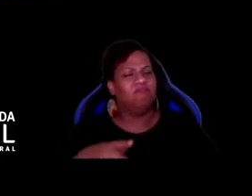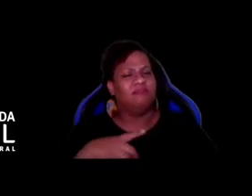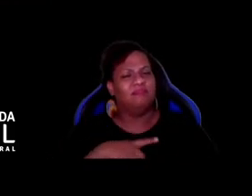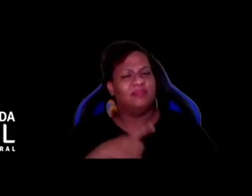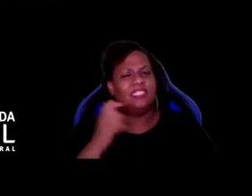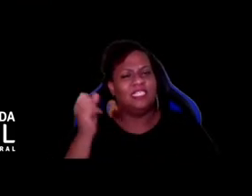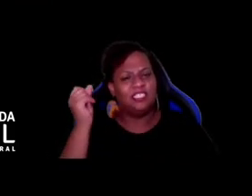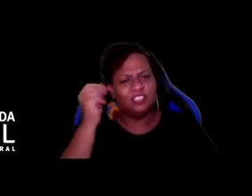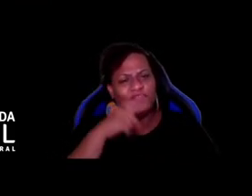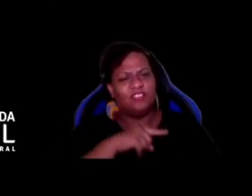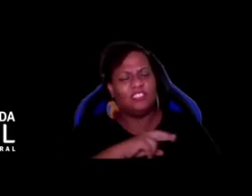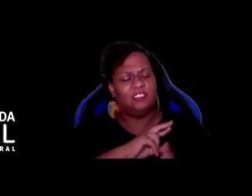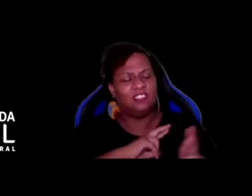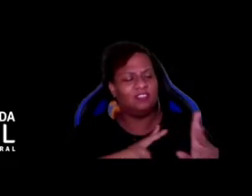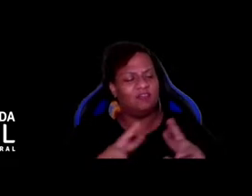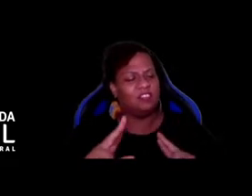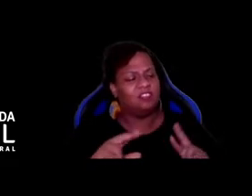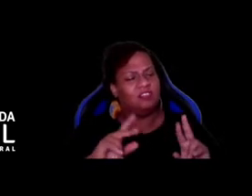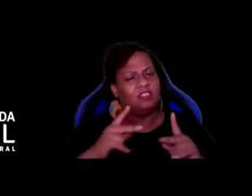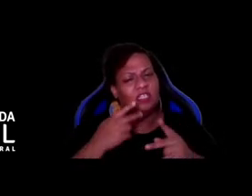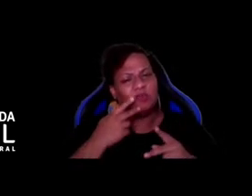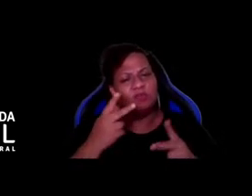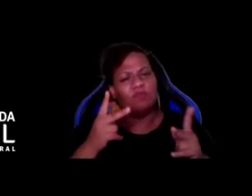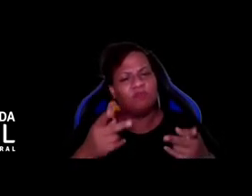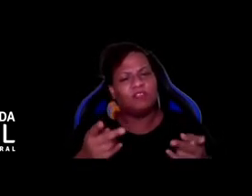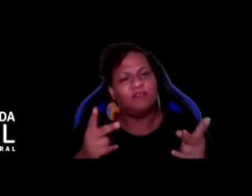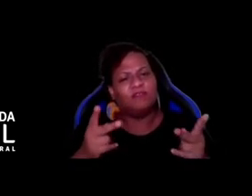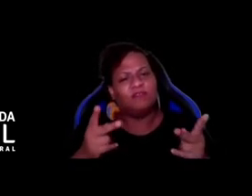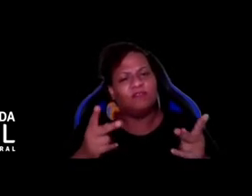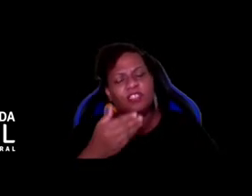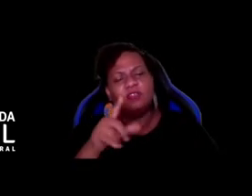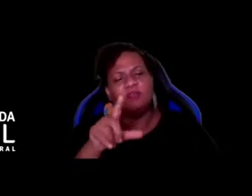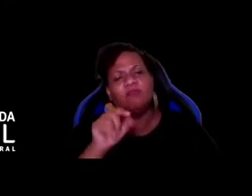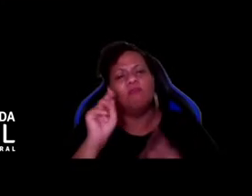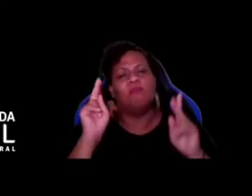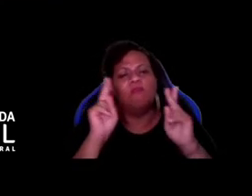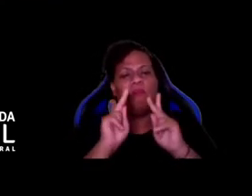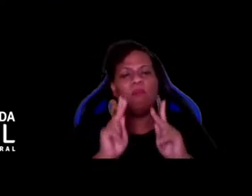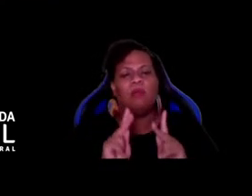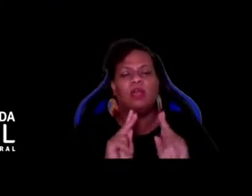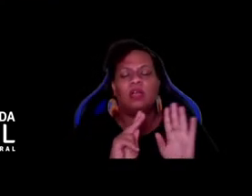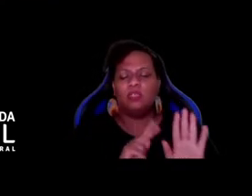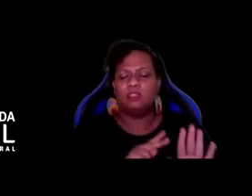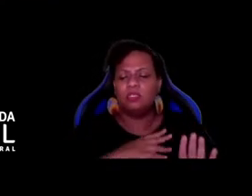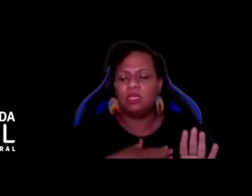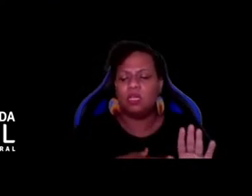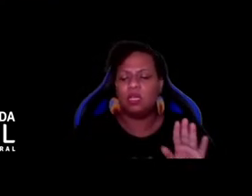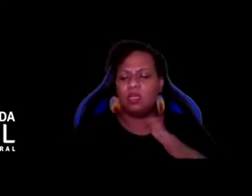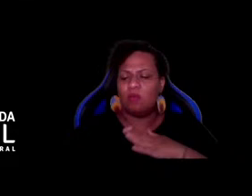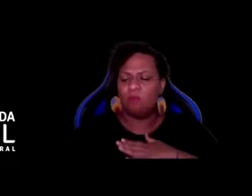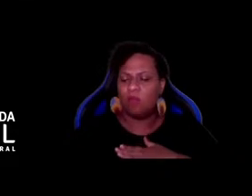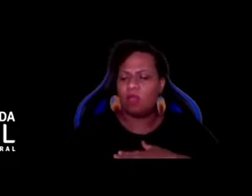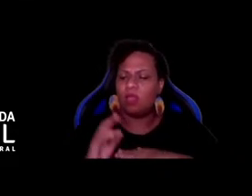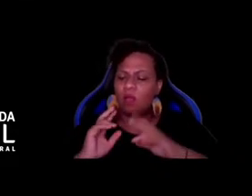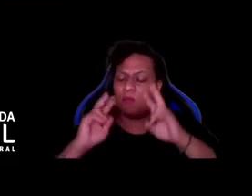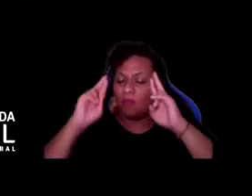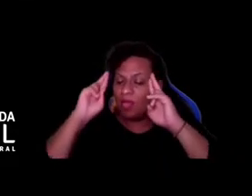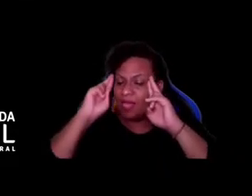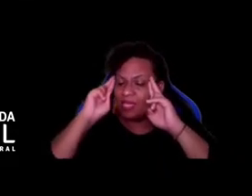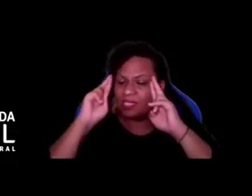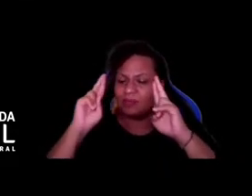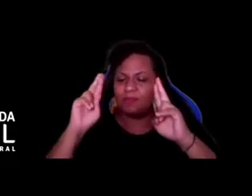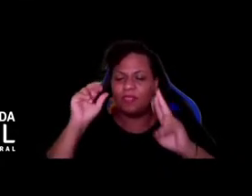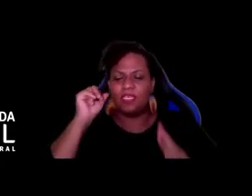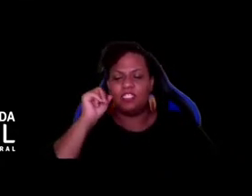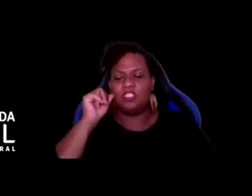prefiro usar o apaziguamento, né? Para que as pessoas respeitem a mulher, não como de